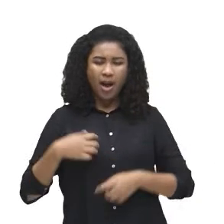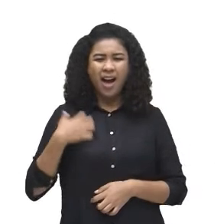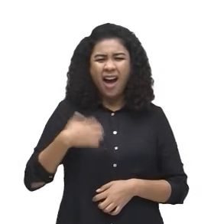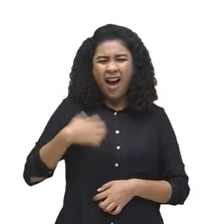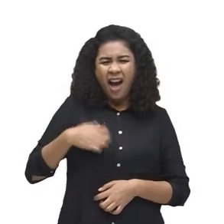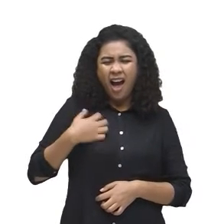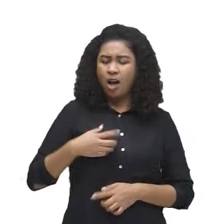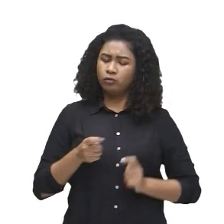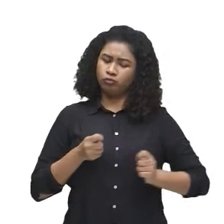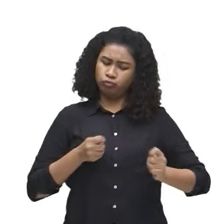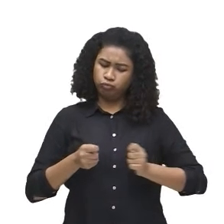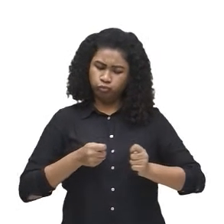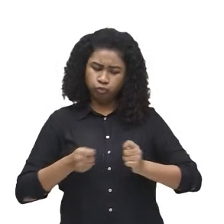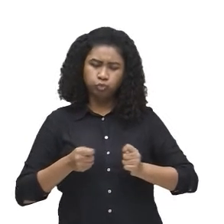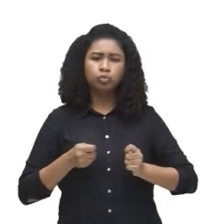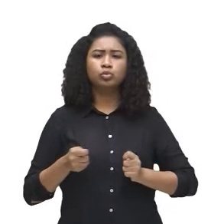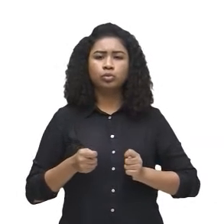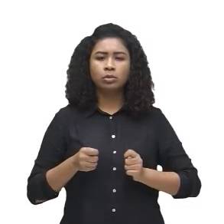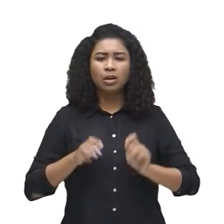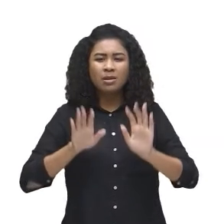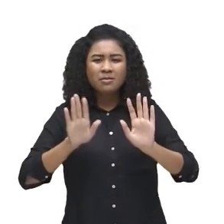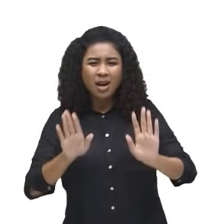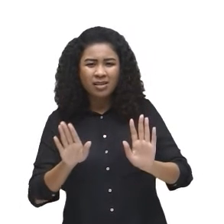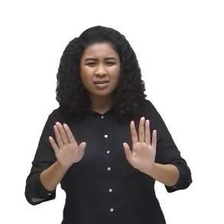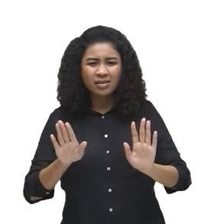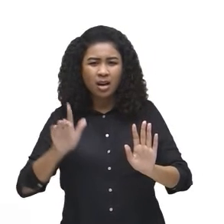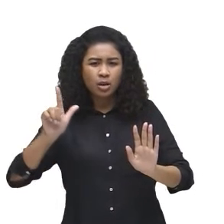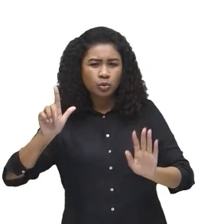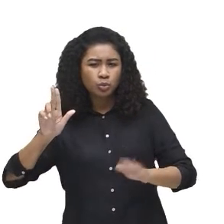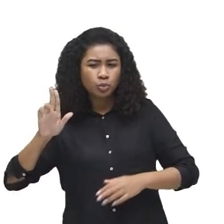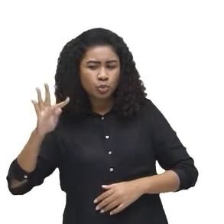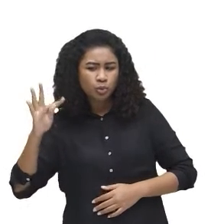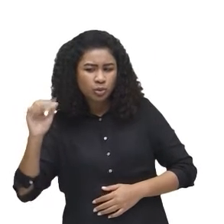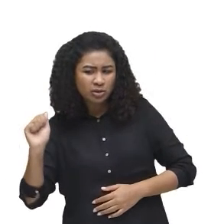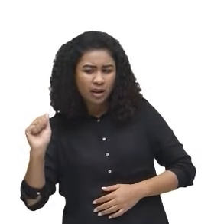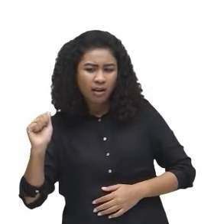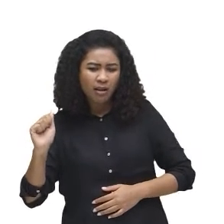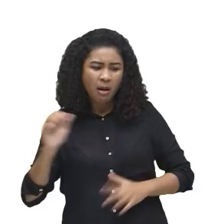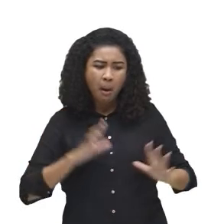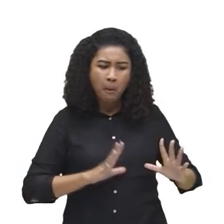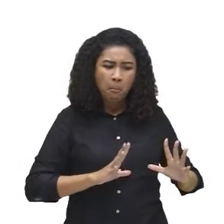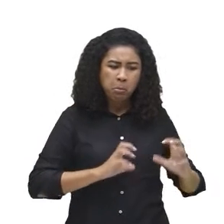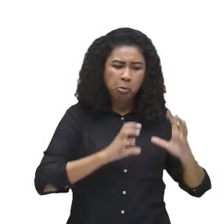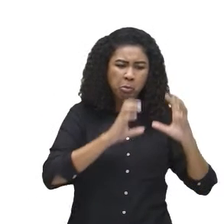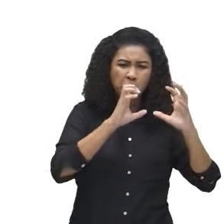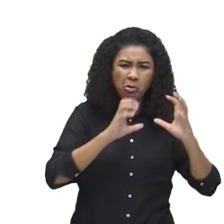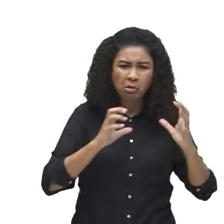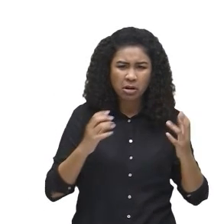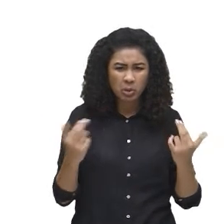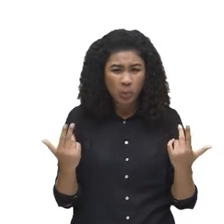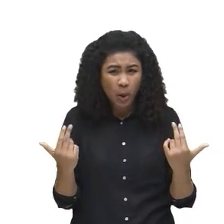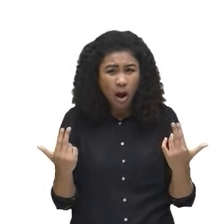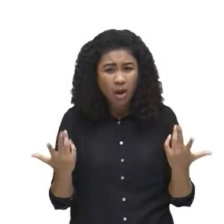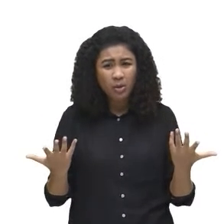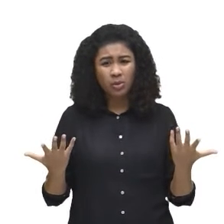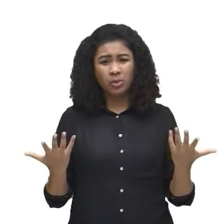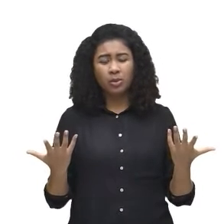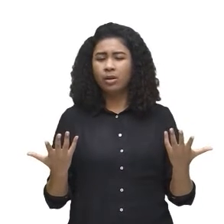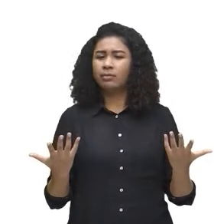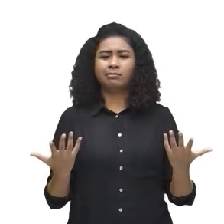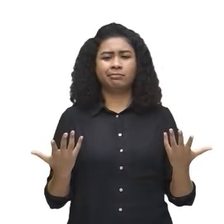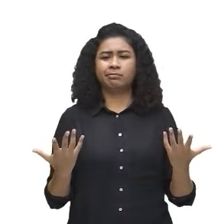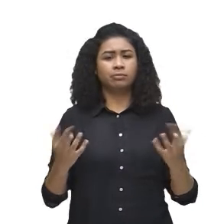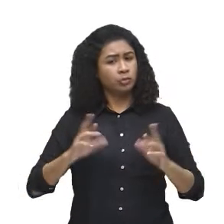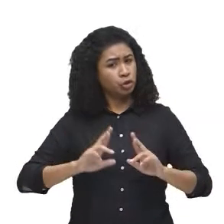raiva. Mas afinal, será que é a mesma coisa luta e briga? É importante que a gente faça essa diferença. Então qual é a